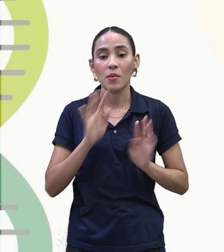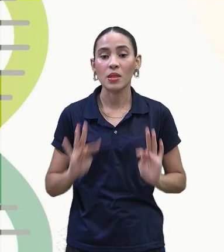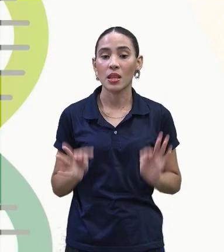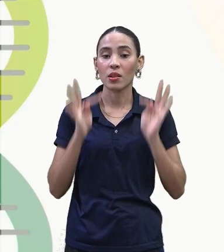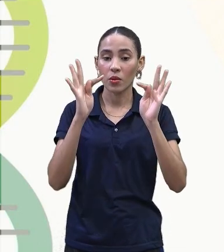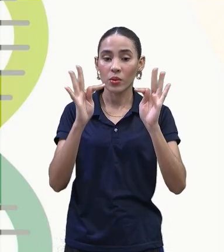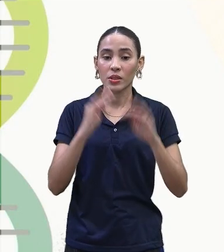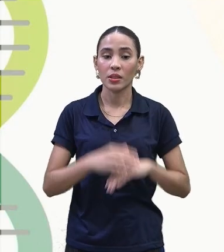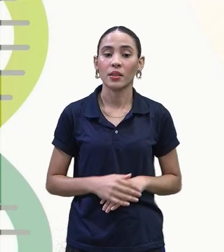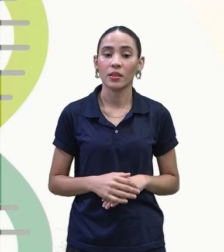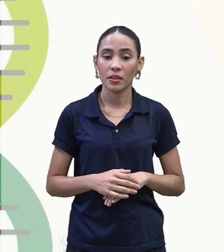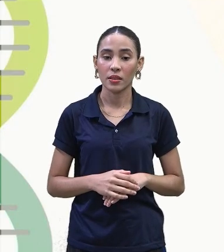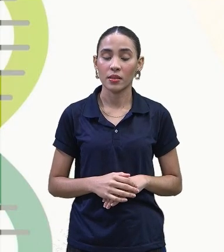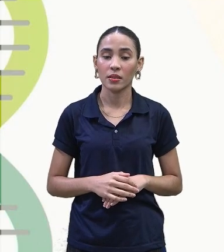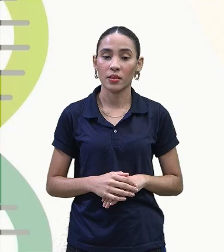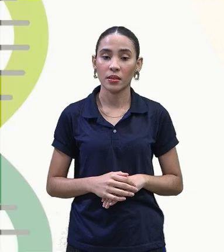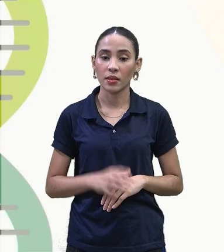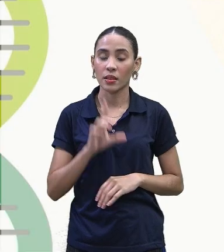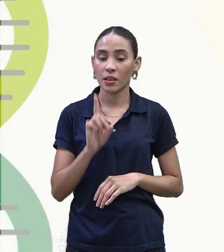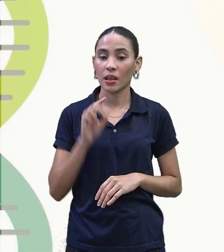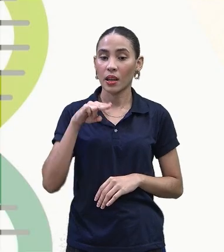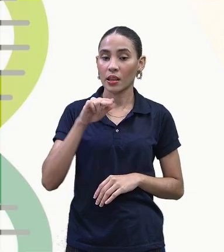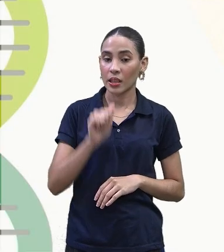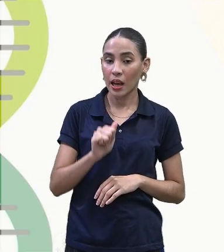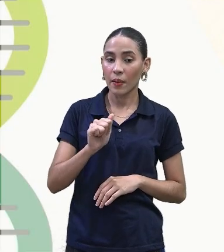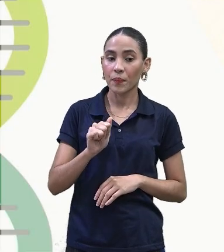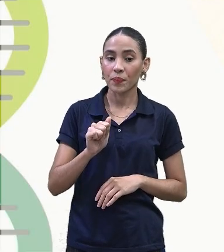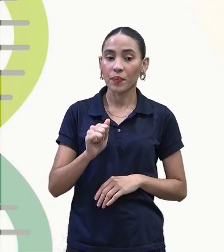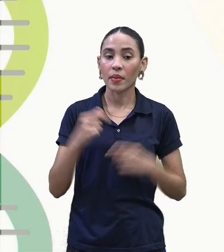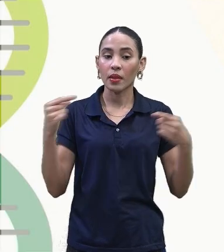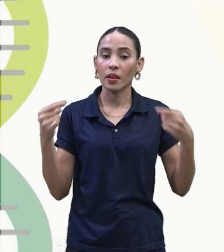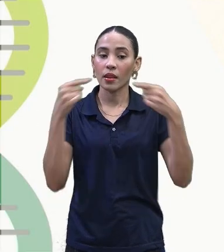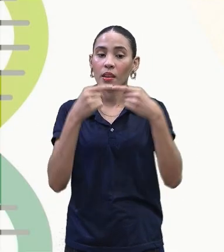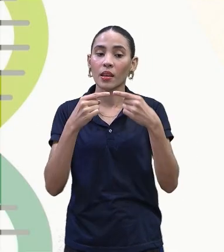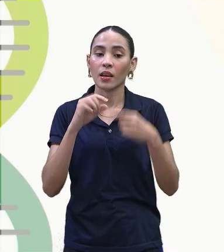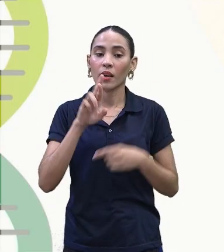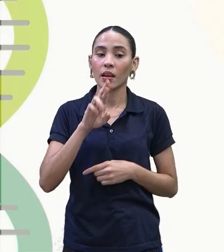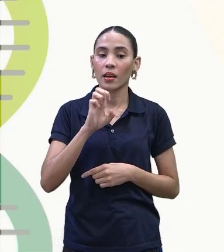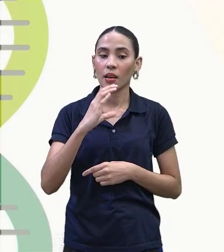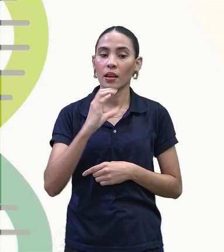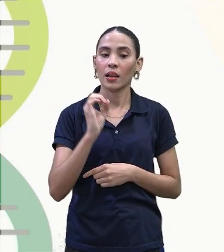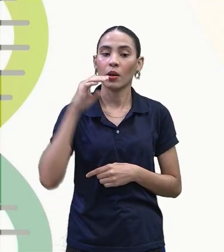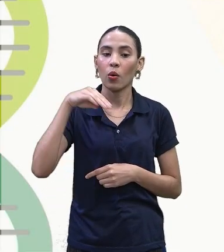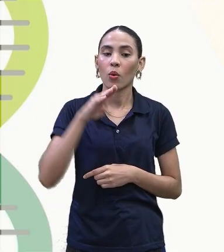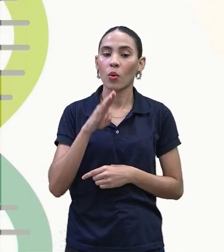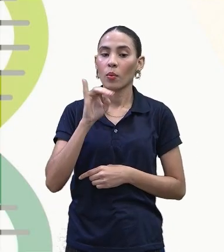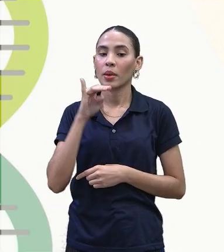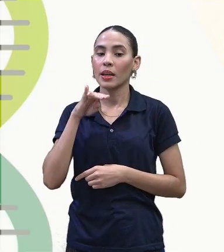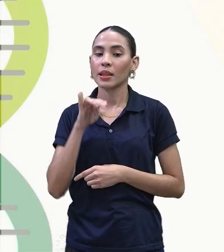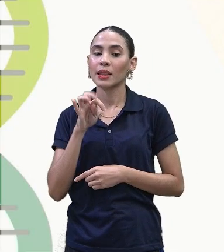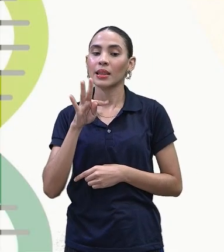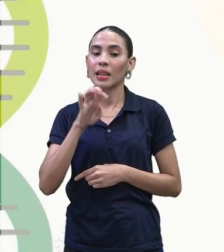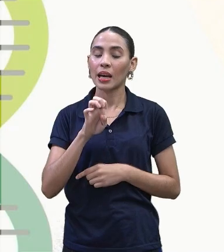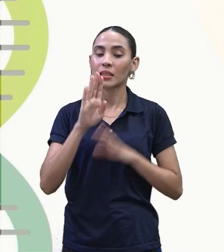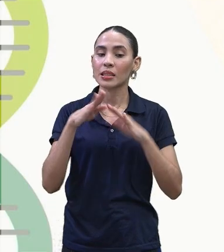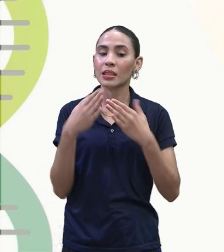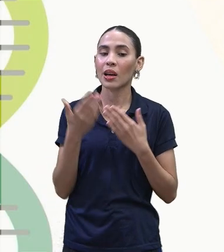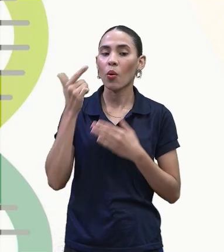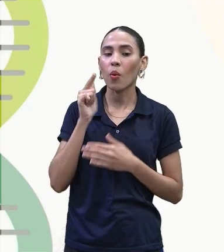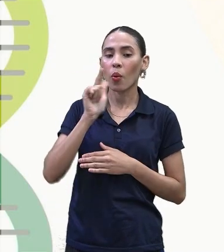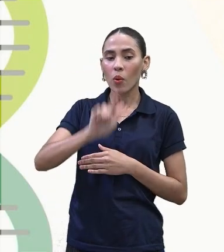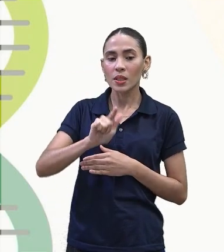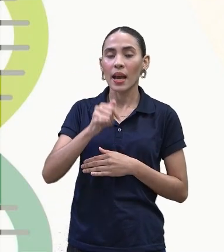tecnologia aqui do DNA recombinante, que é o quê? A gente consegue,